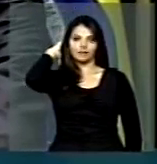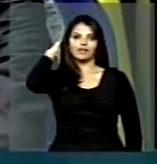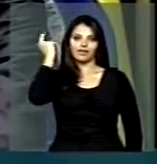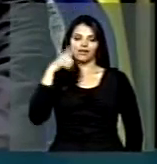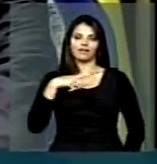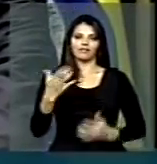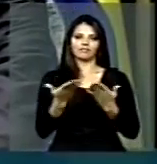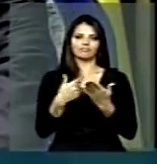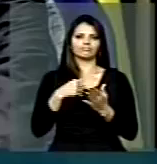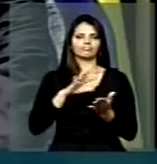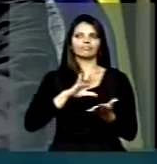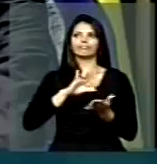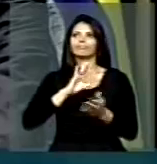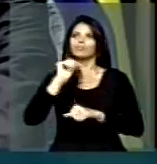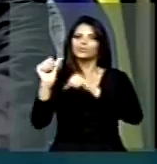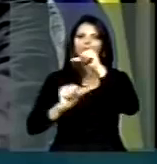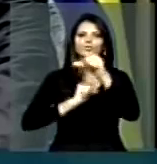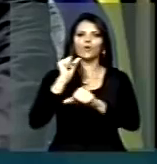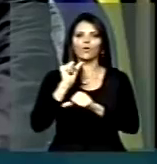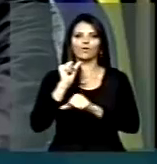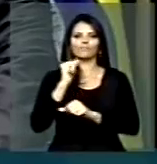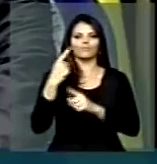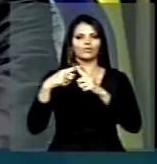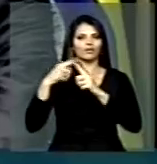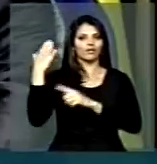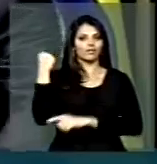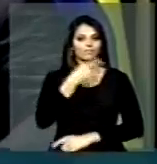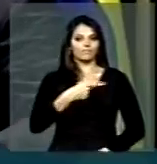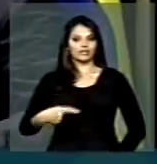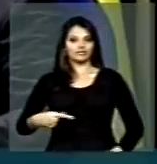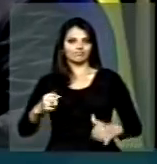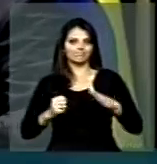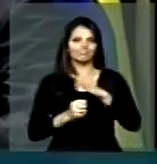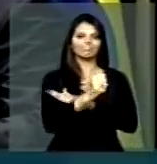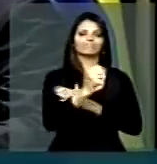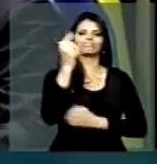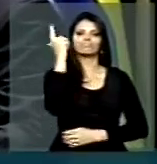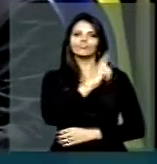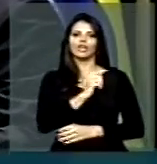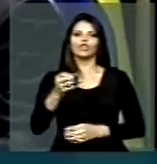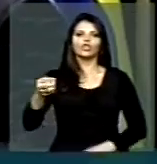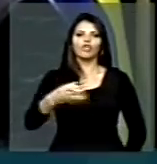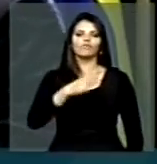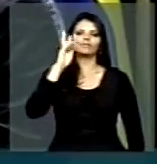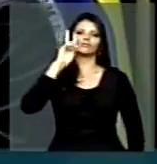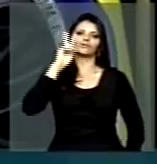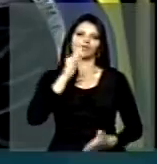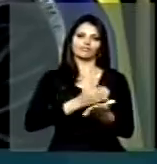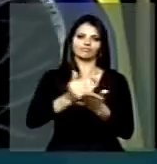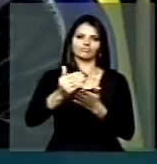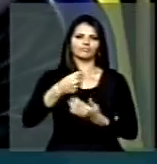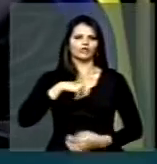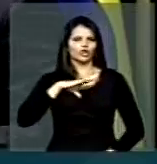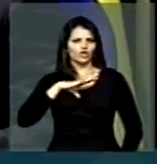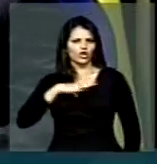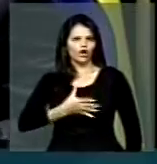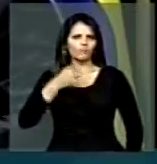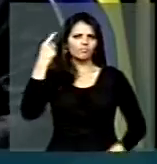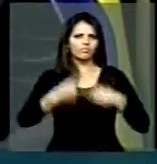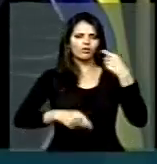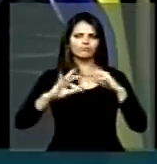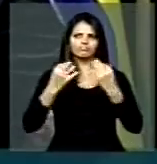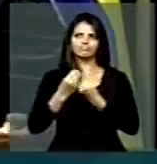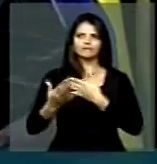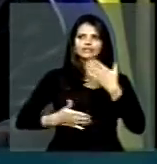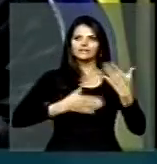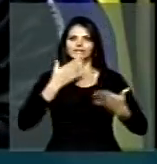essa página da nossa história. E uma nova história se iniciou. Em uma atitude política extremamente corajosa e em tudo